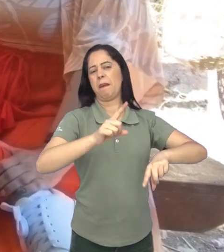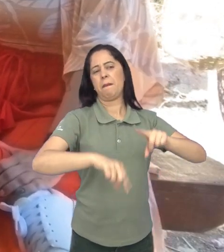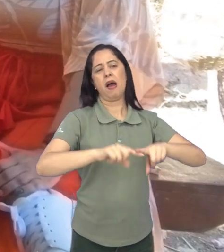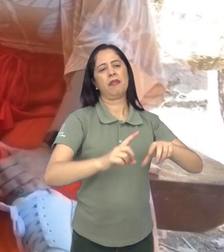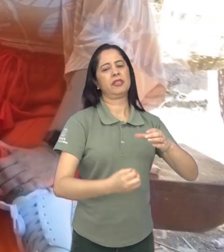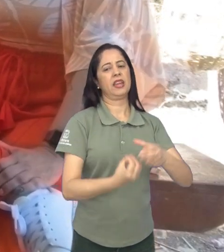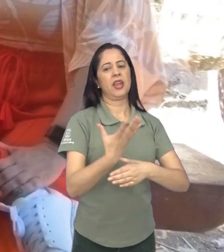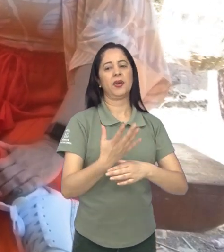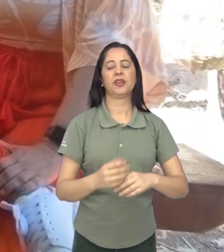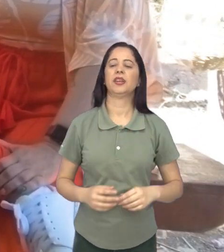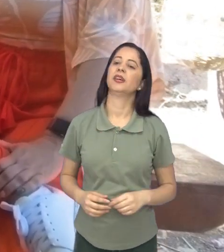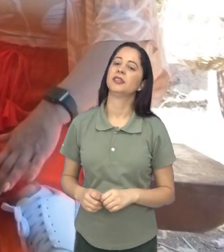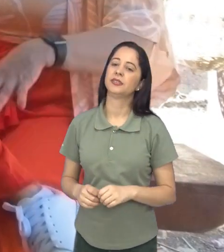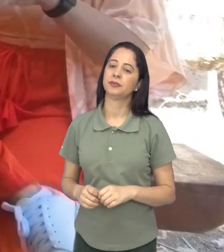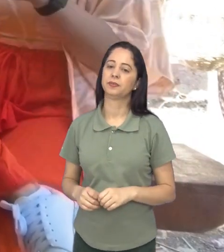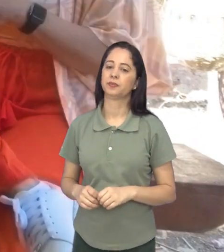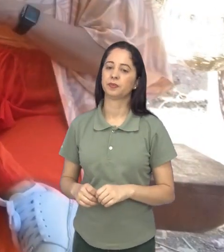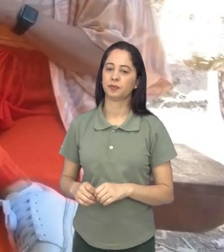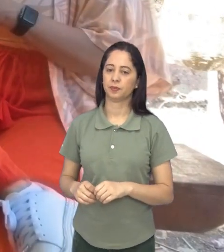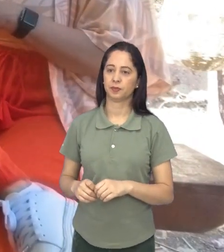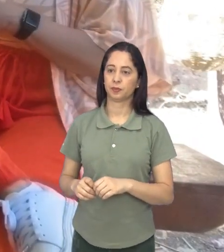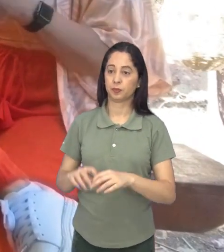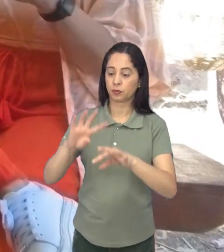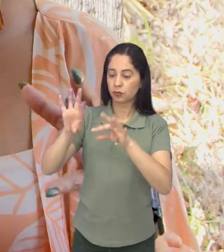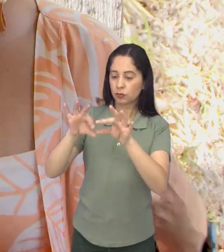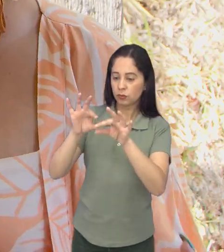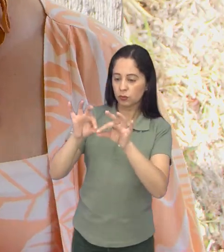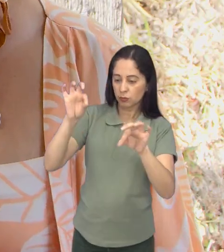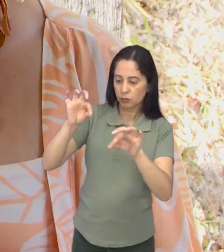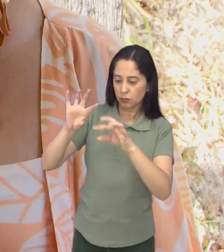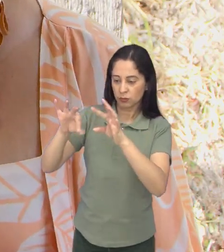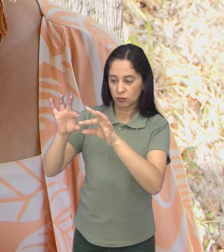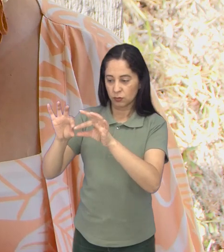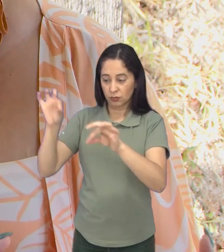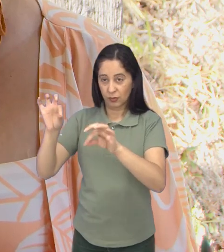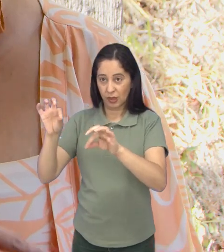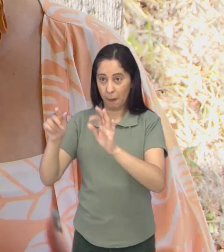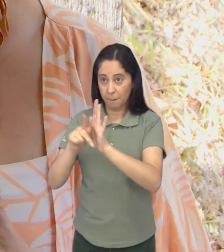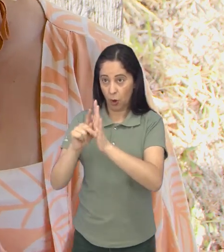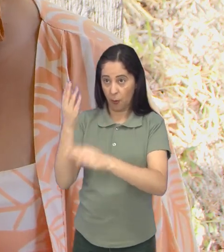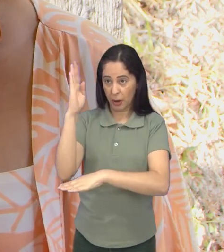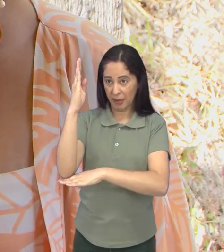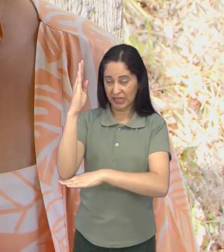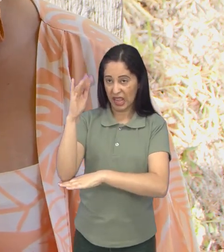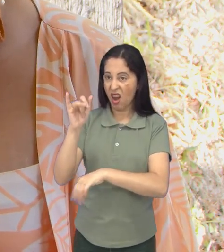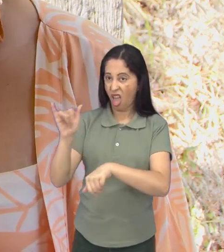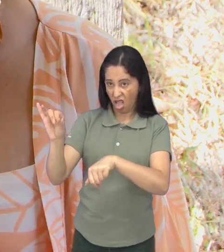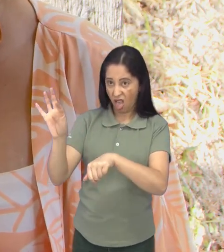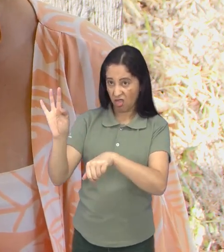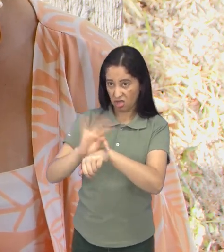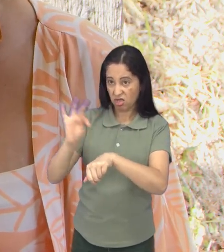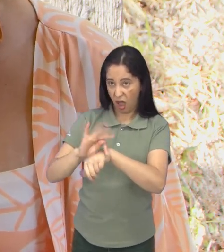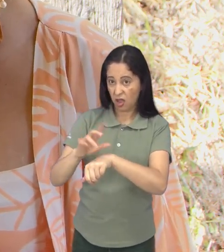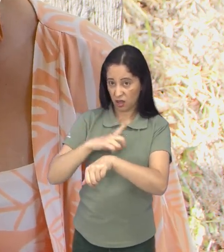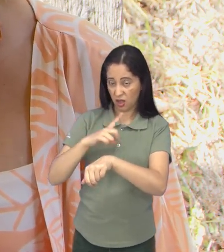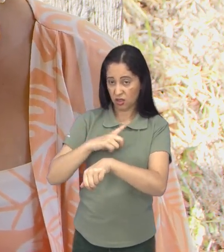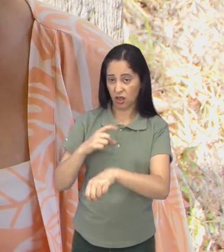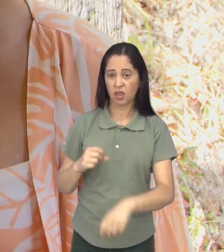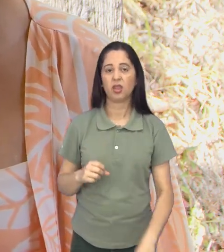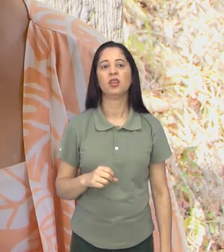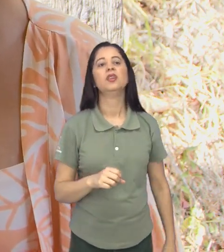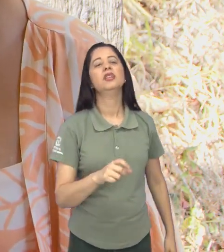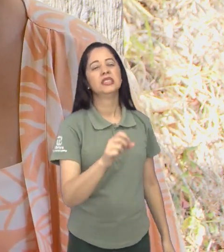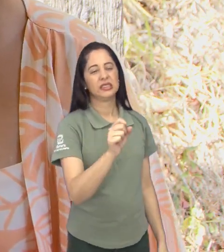enumerar, são muitas. A tecelagem com bambu é uma técnica? É uma